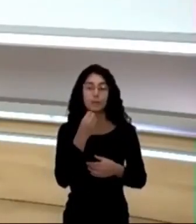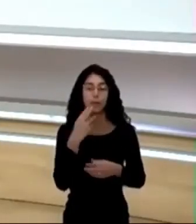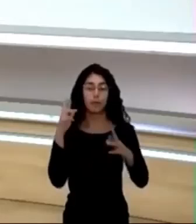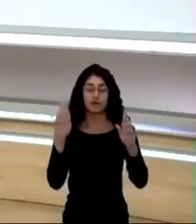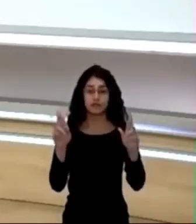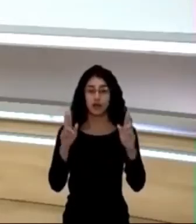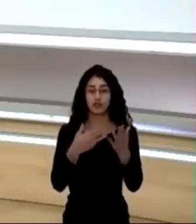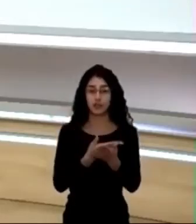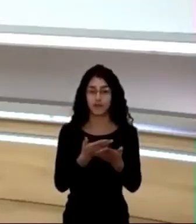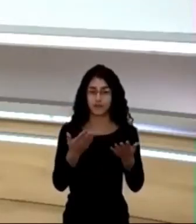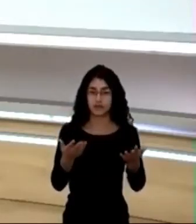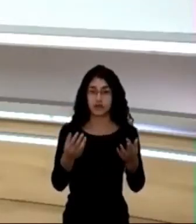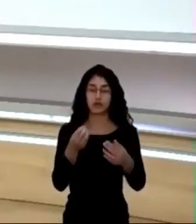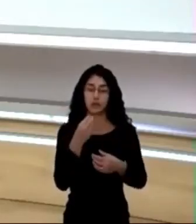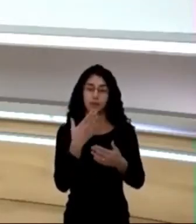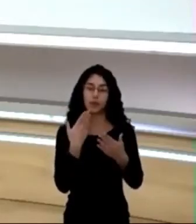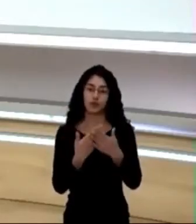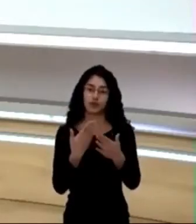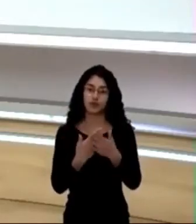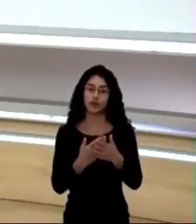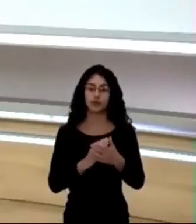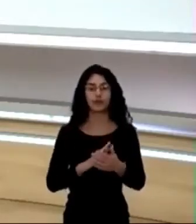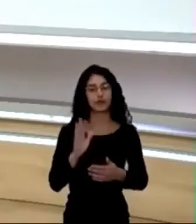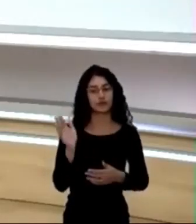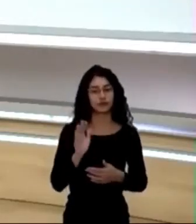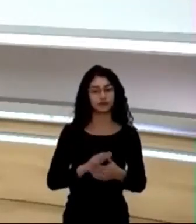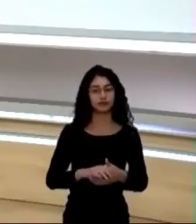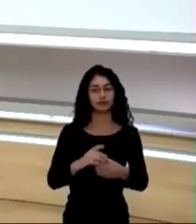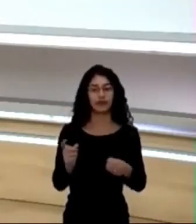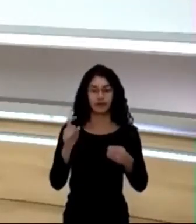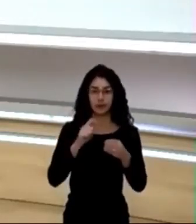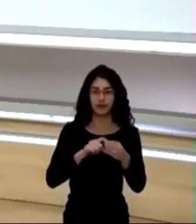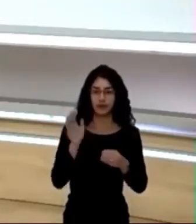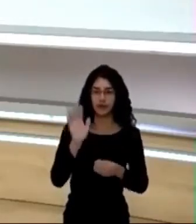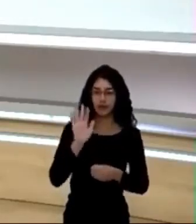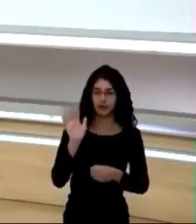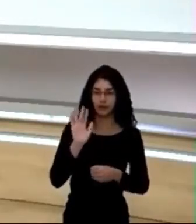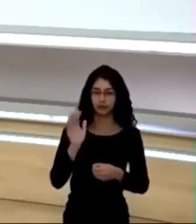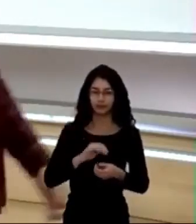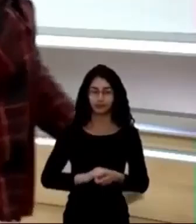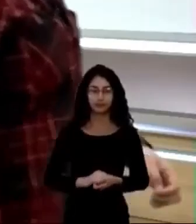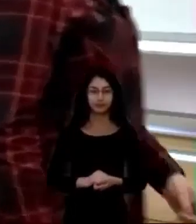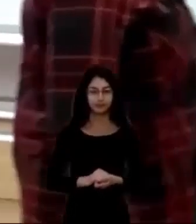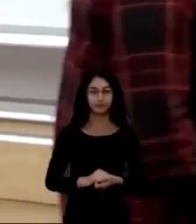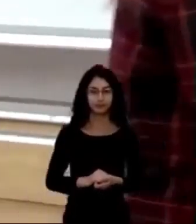boa sorte para vocês, bons estudos e a gente se vê. Até uma próxima aula. Tchau, tchau.